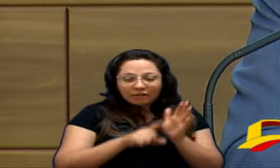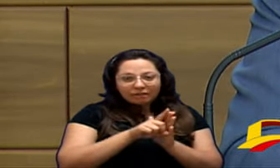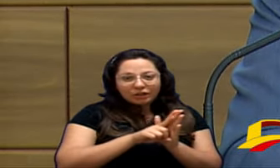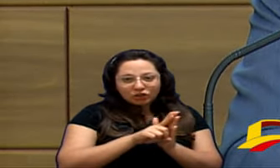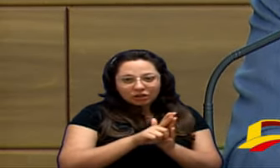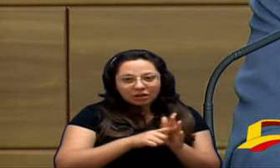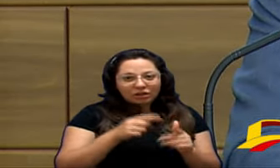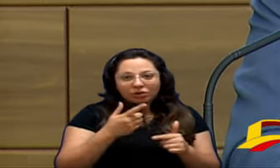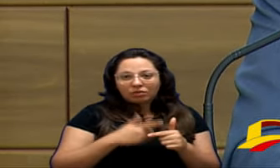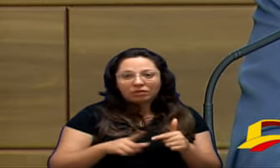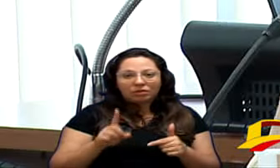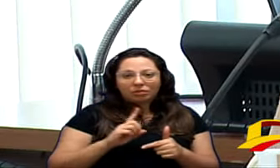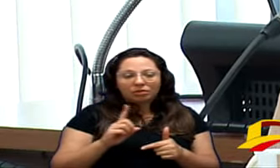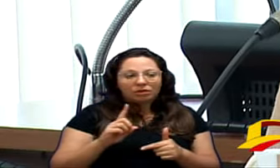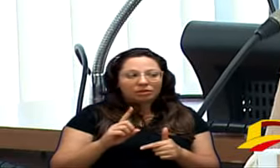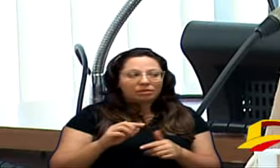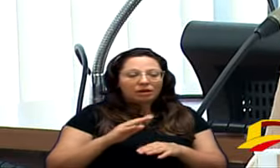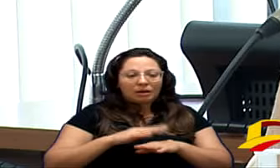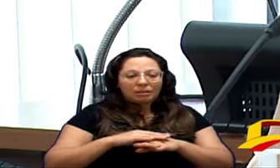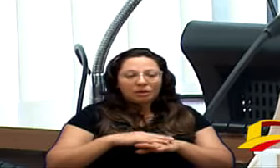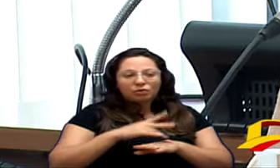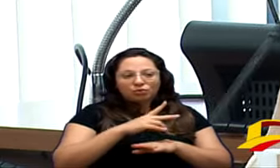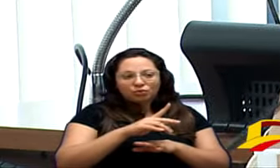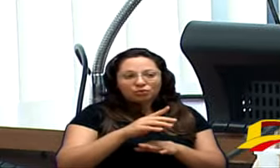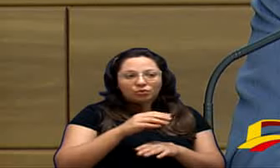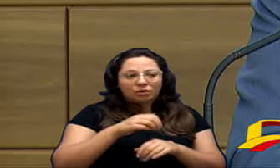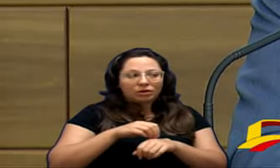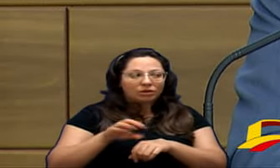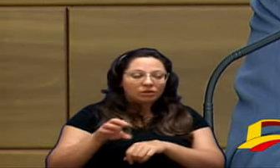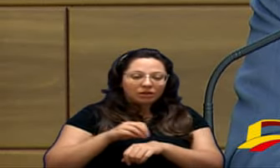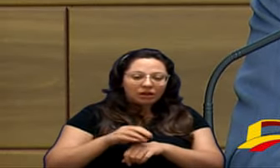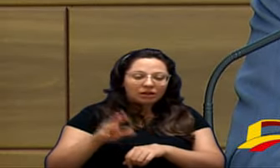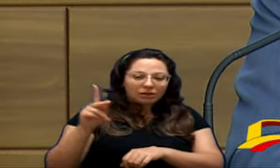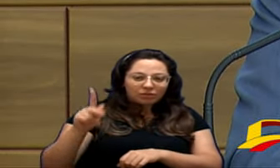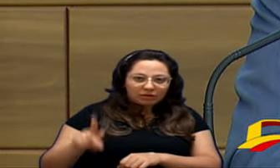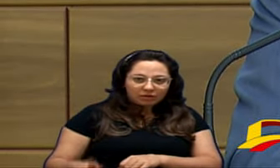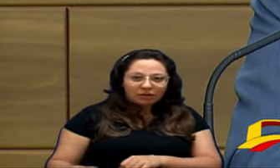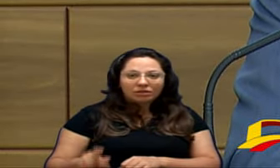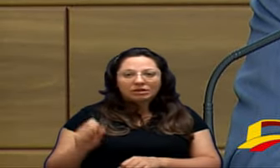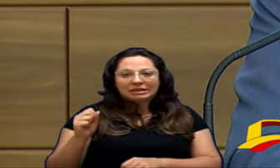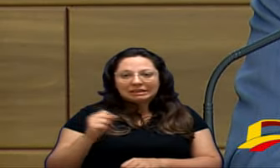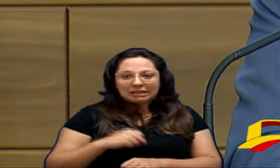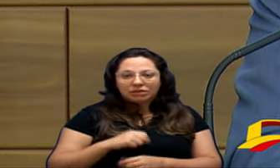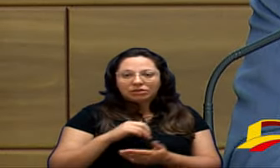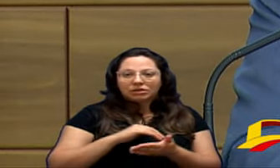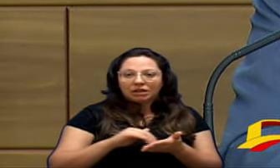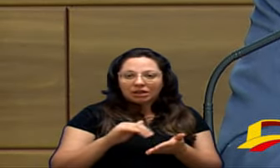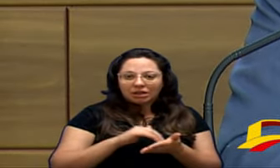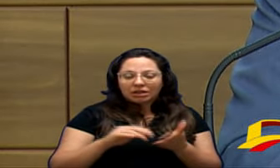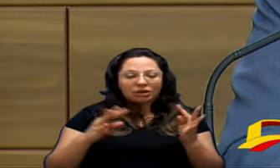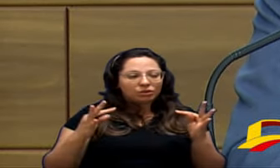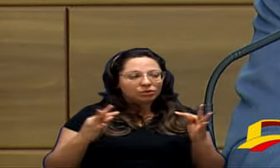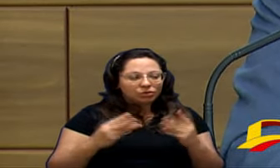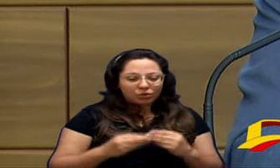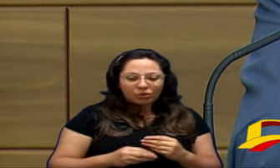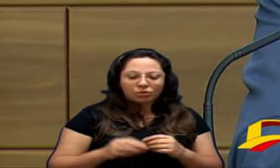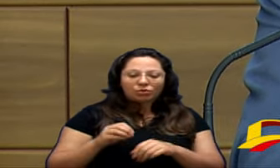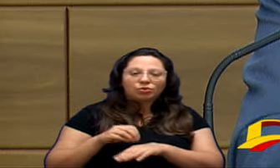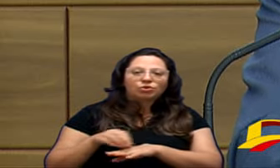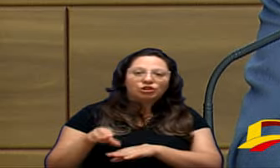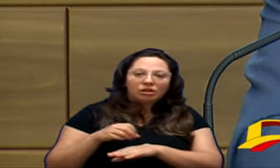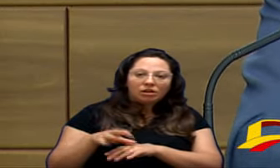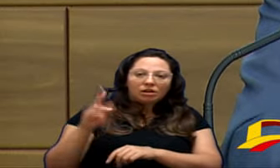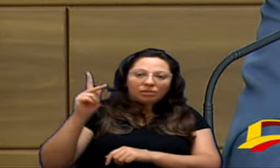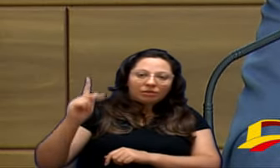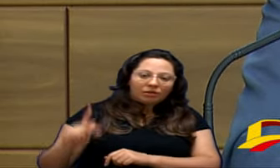relção Senor orienta o prefeito com relação aess todos nós todos os servidores e todos os secretários orientam o prefeito Mas isso não impede que o ministério